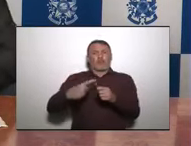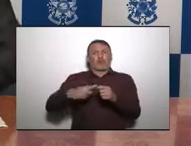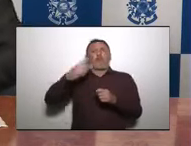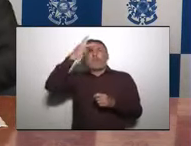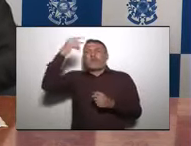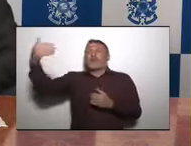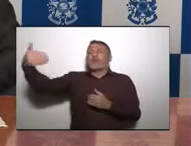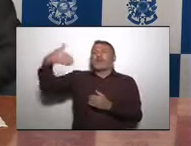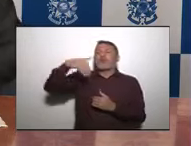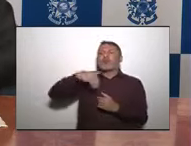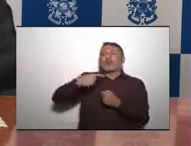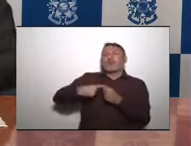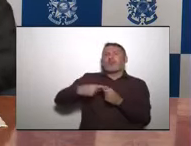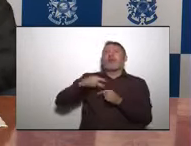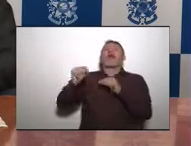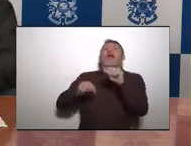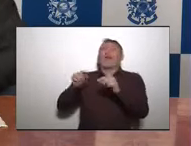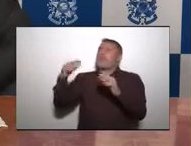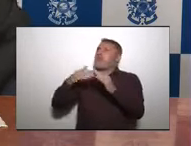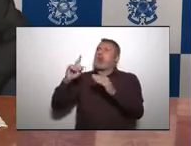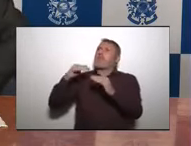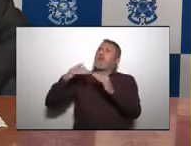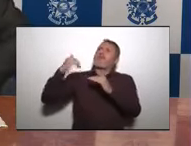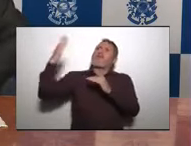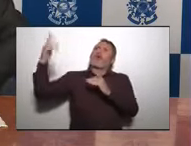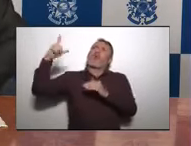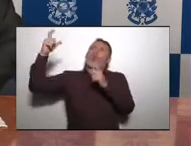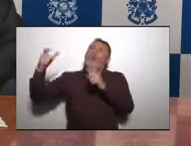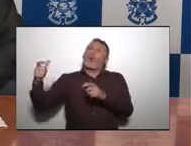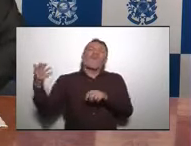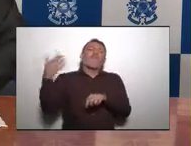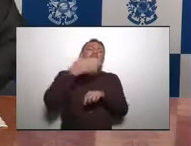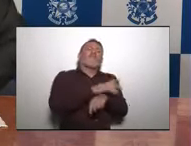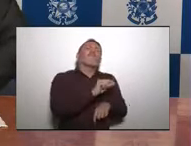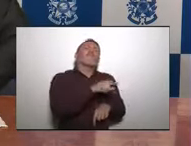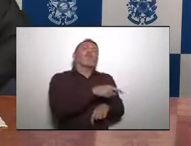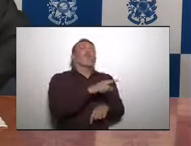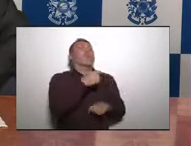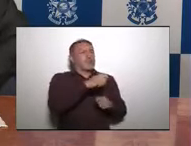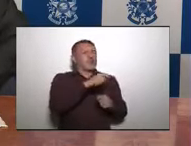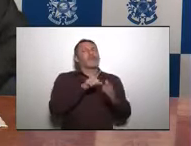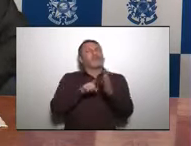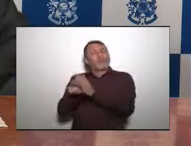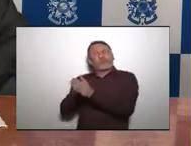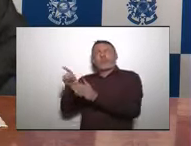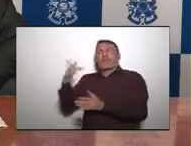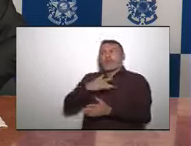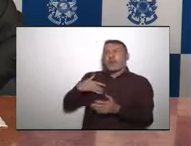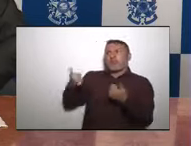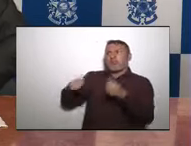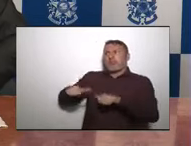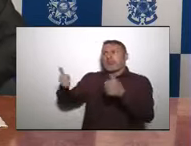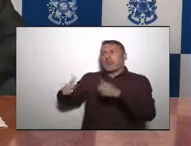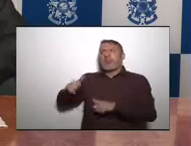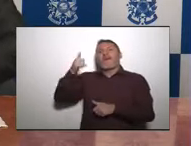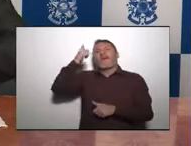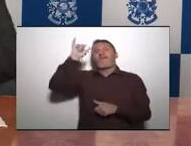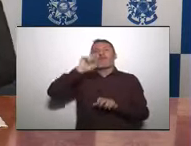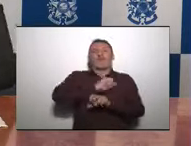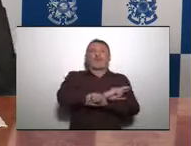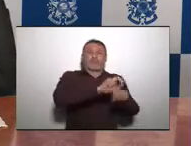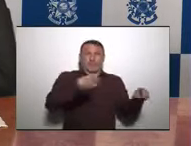pessoa desconhecida, que não é da região, para a gente identificar a saúde dessa pessoa. Rodrigo